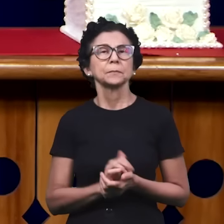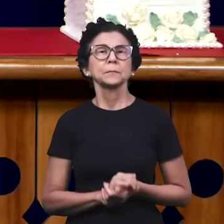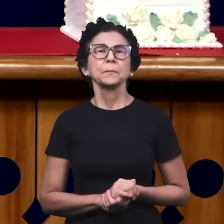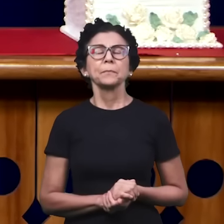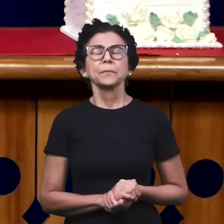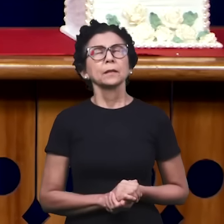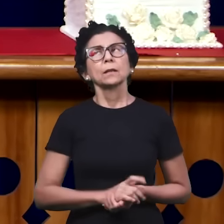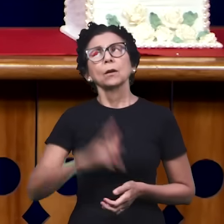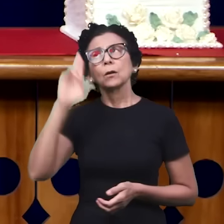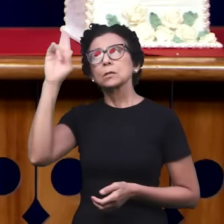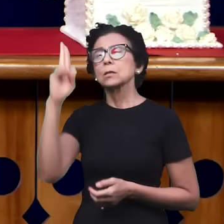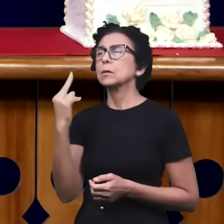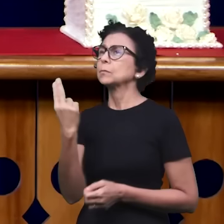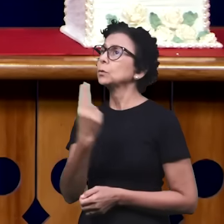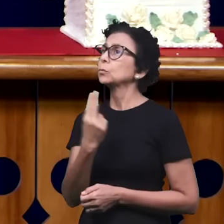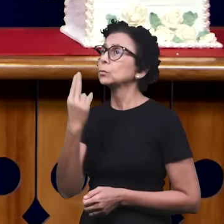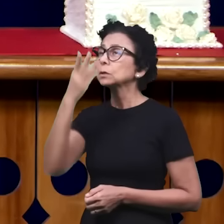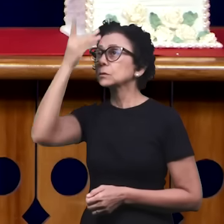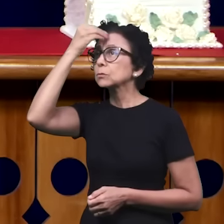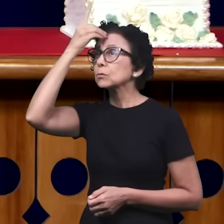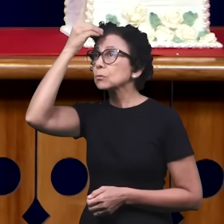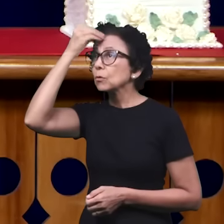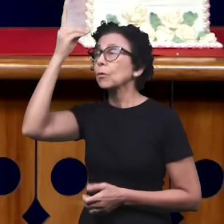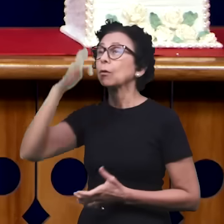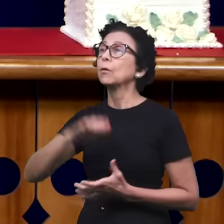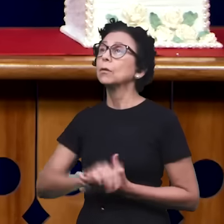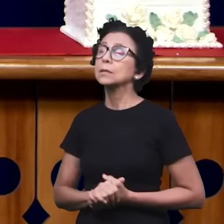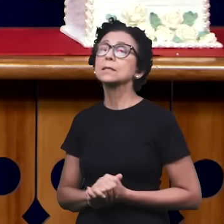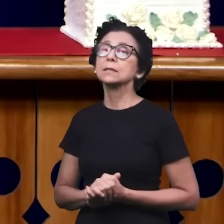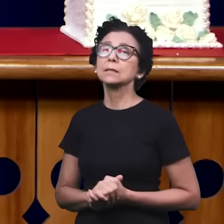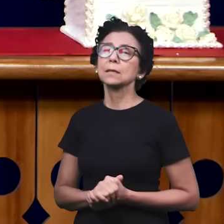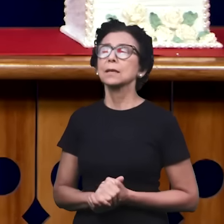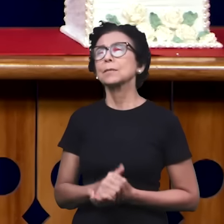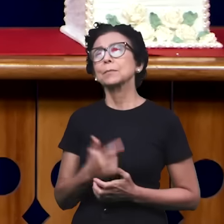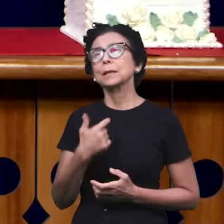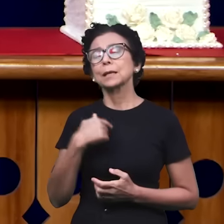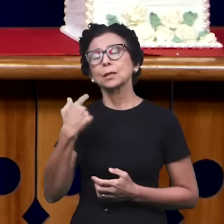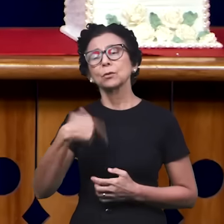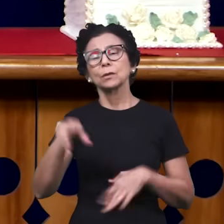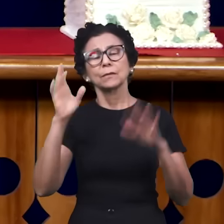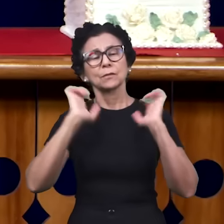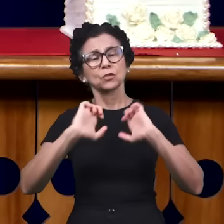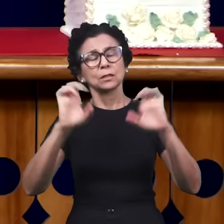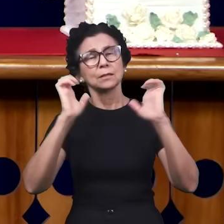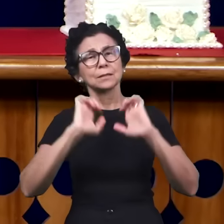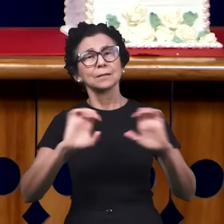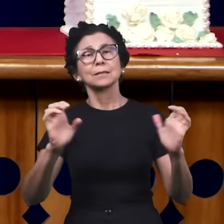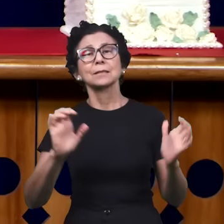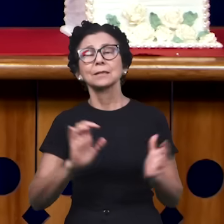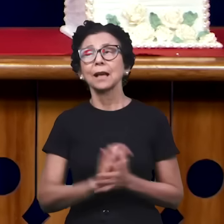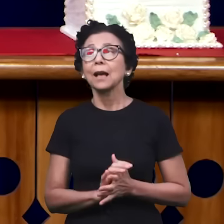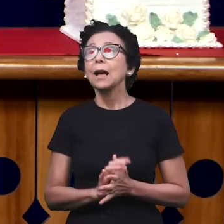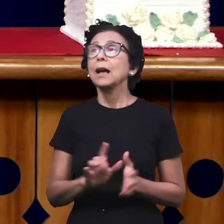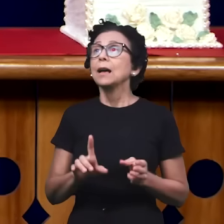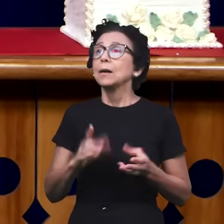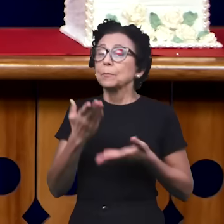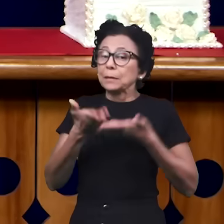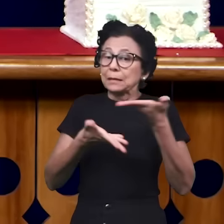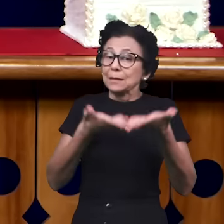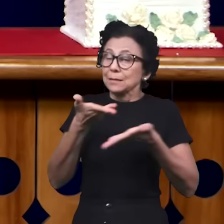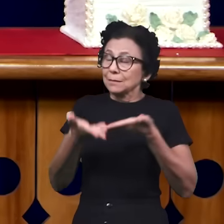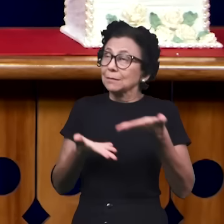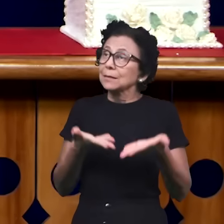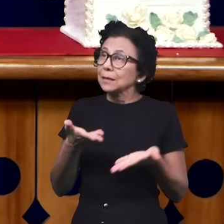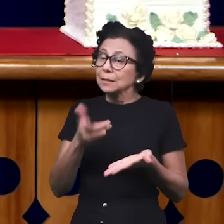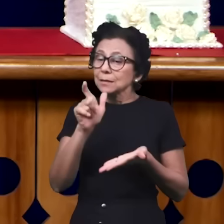o Senhor, usa-me nos dons, usa-me para entregar uma palavra, usa-me, Senhor, para dar assistência, para que no